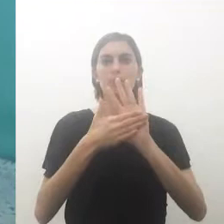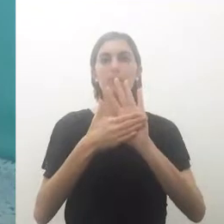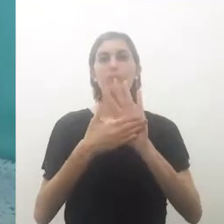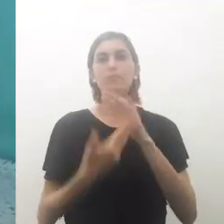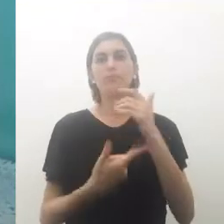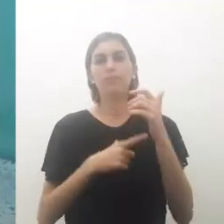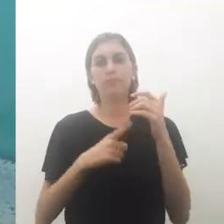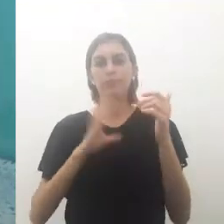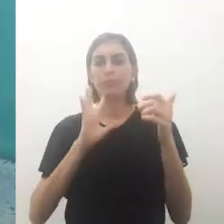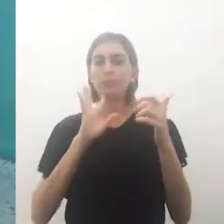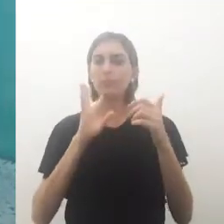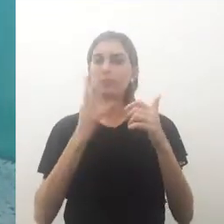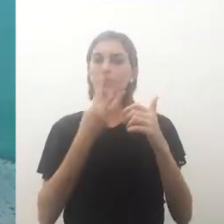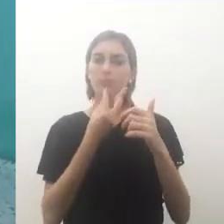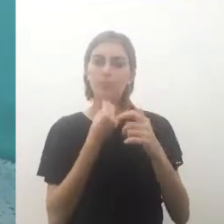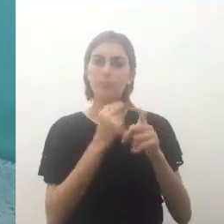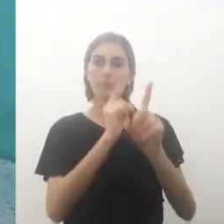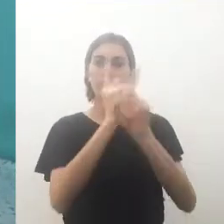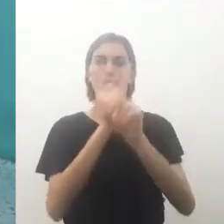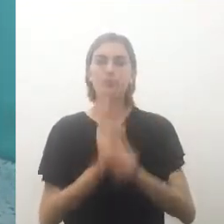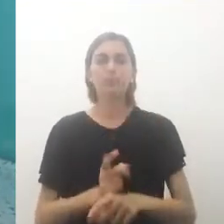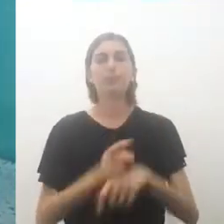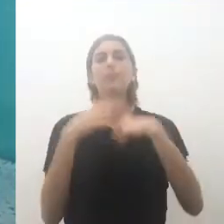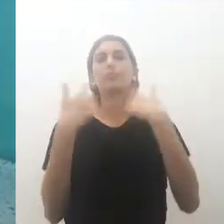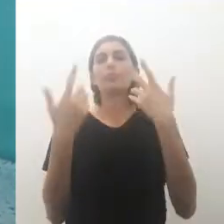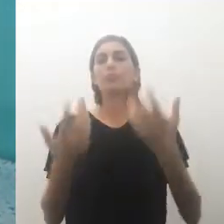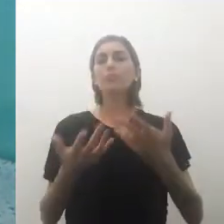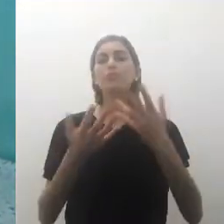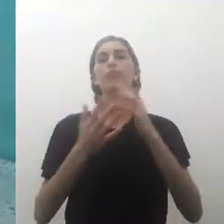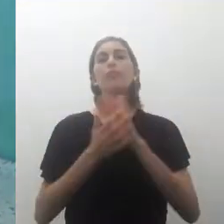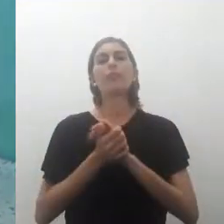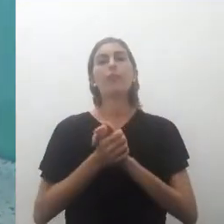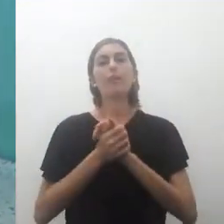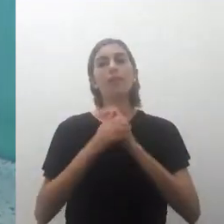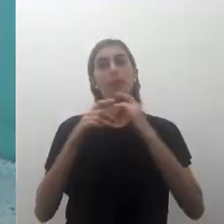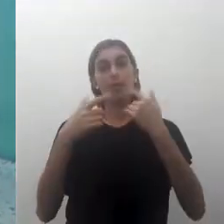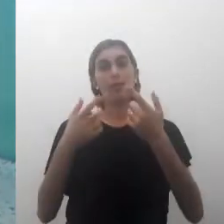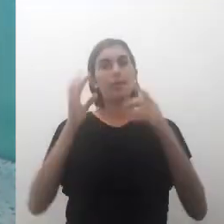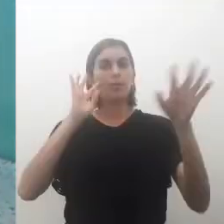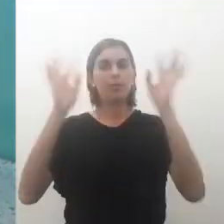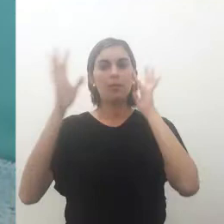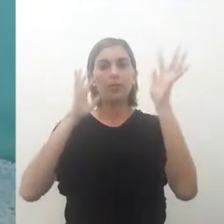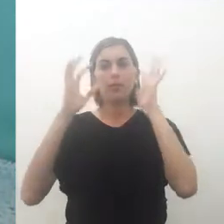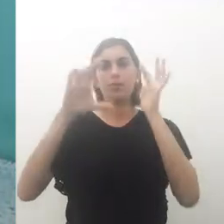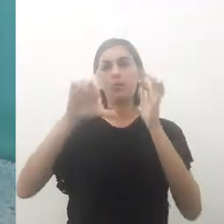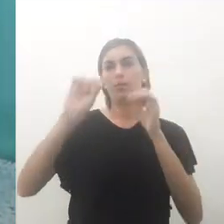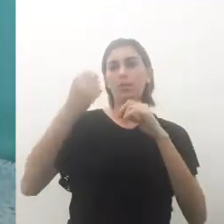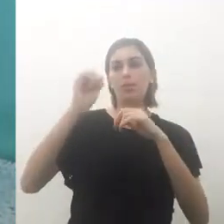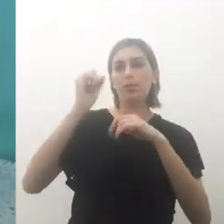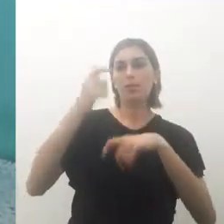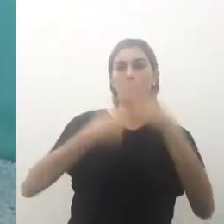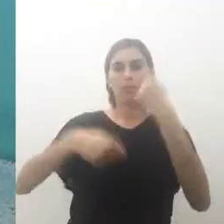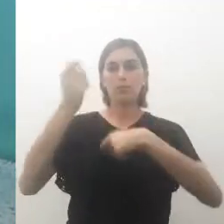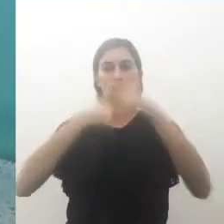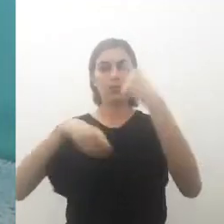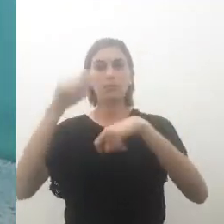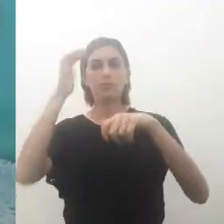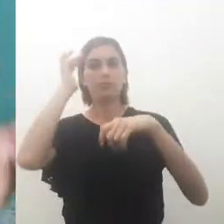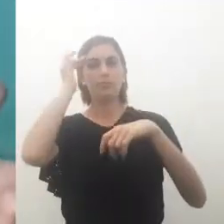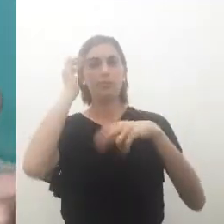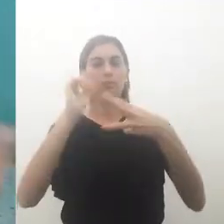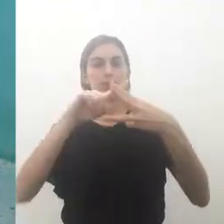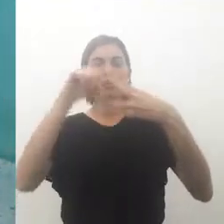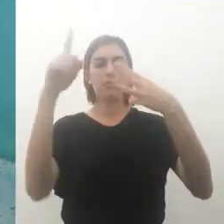que a gente tem de conhecer, de verificar o mínimo disso possível. A teoria clássica da administração ela